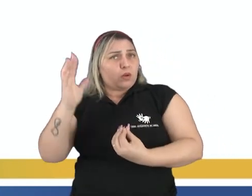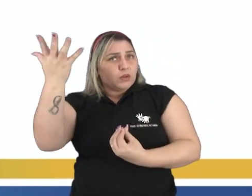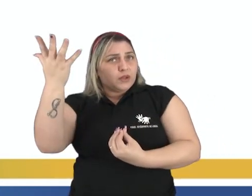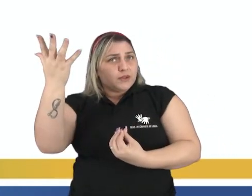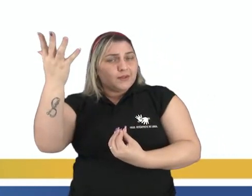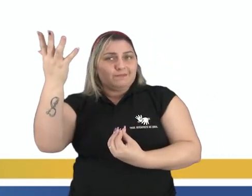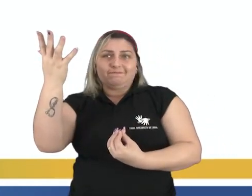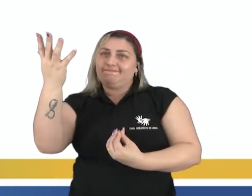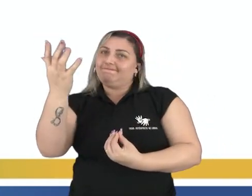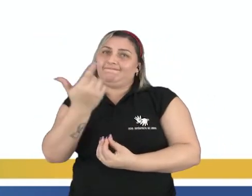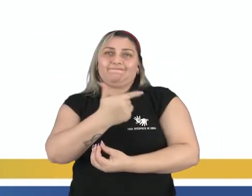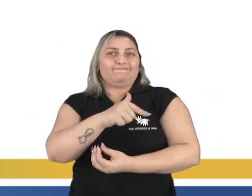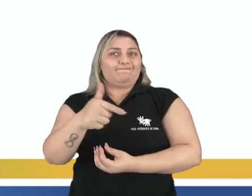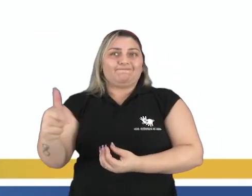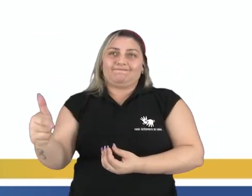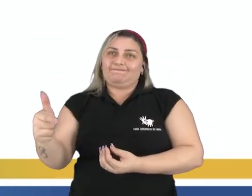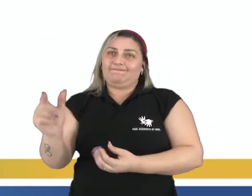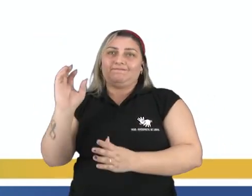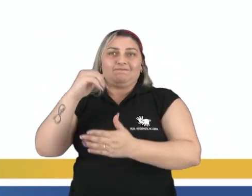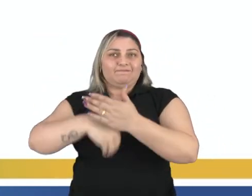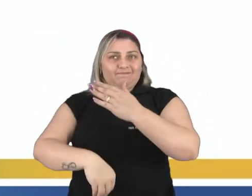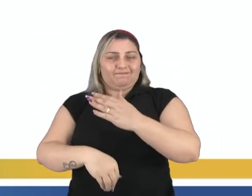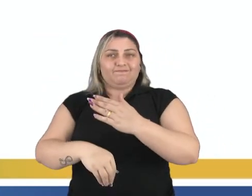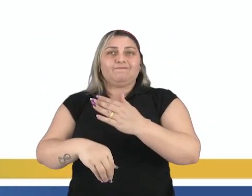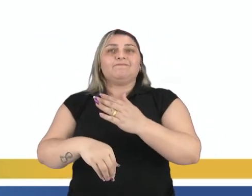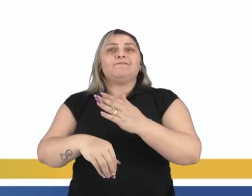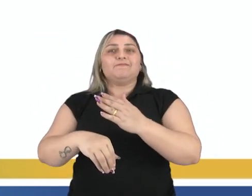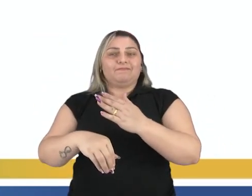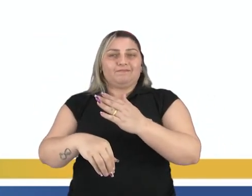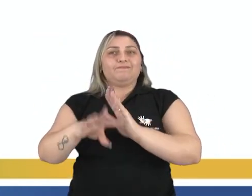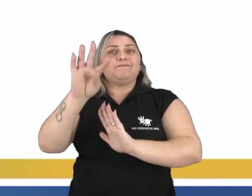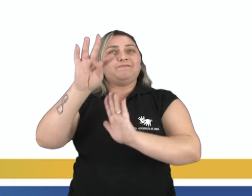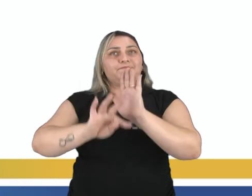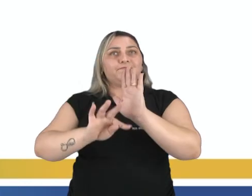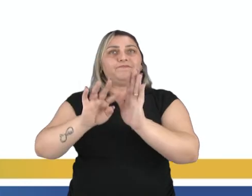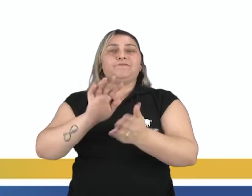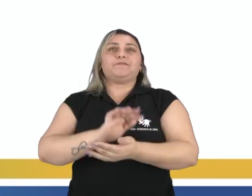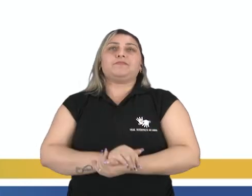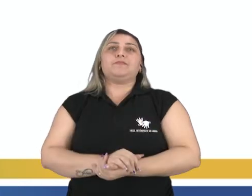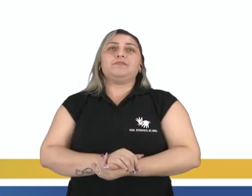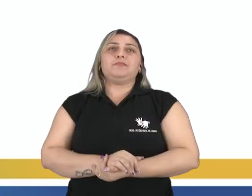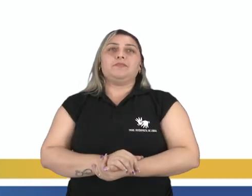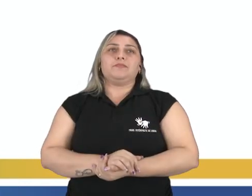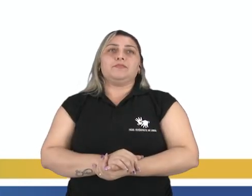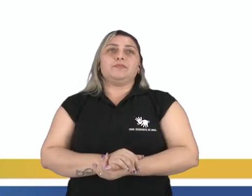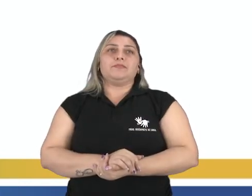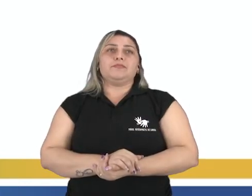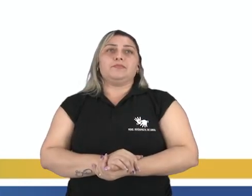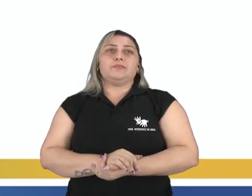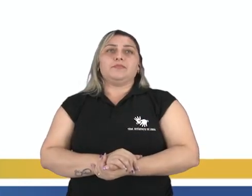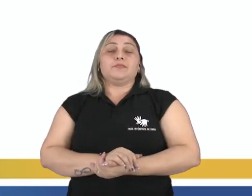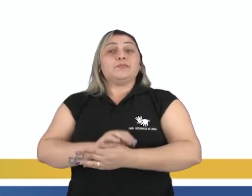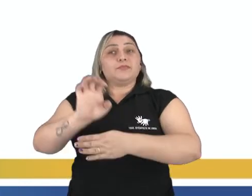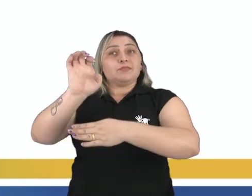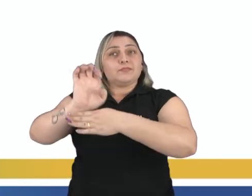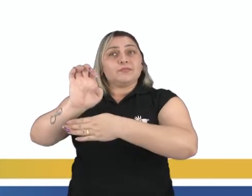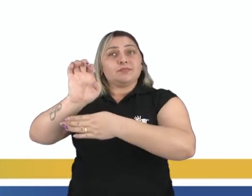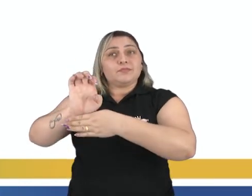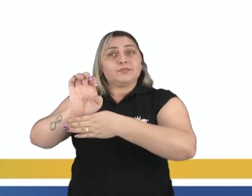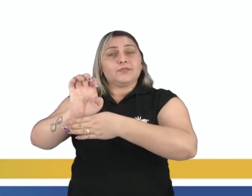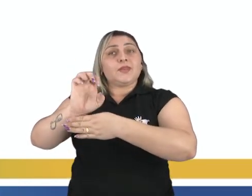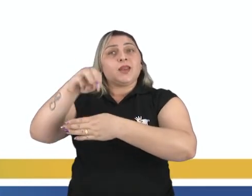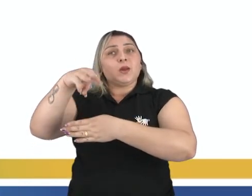que aconteceu isso aí é que não está claro dentro desse fragmento dentro desse Episódio bom então